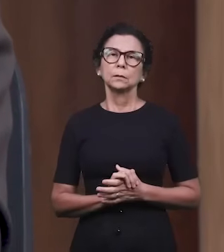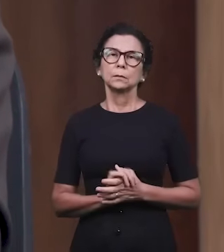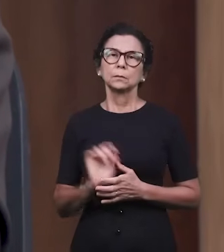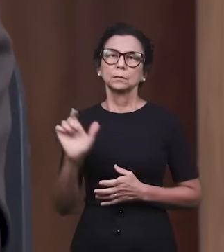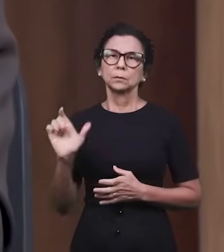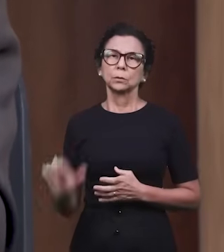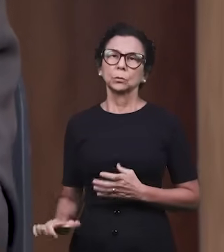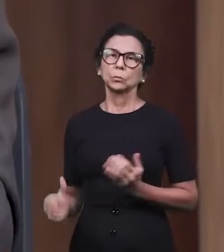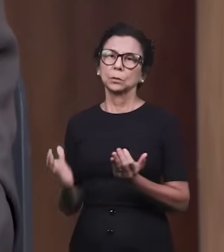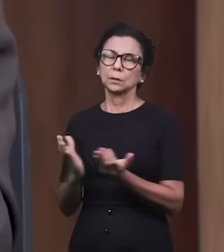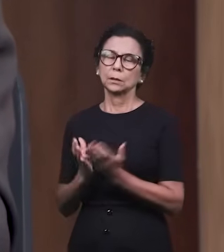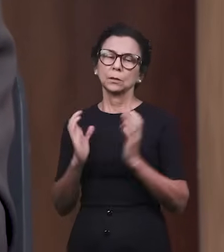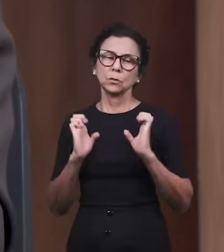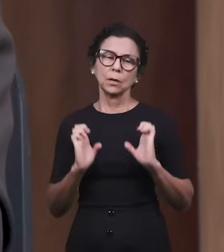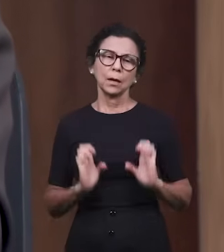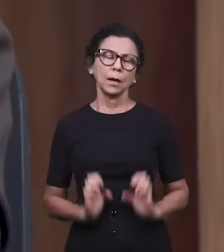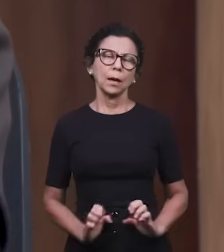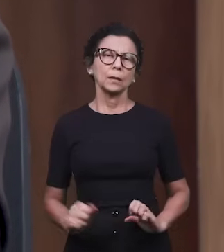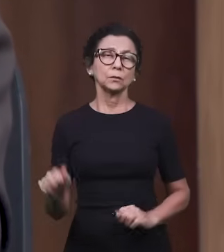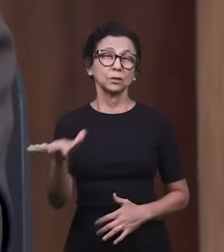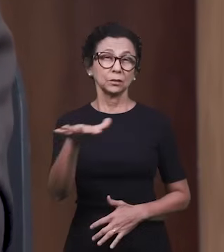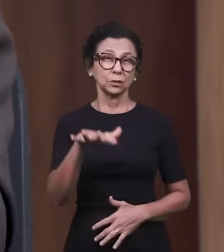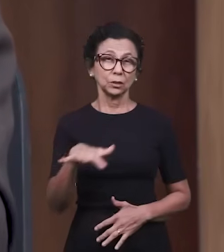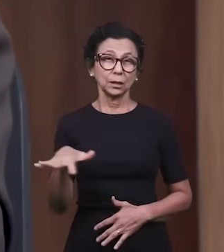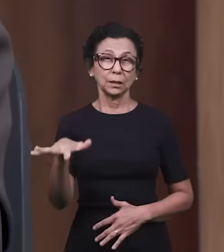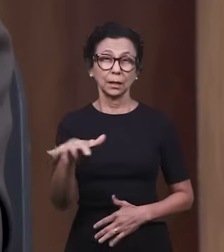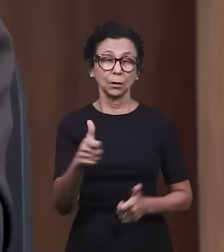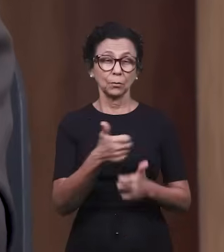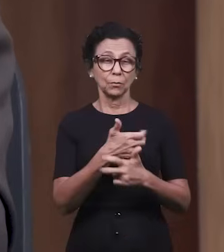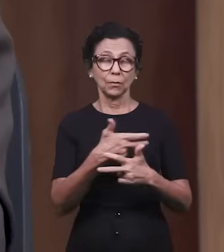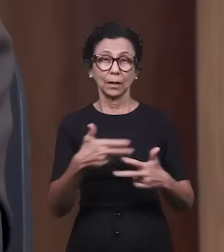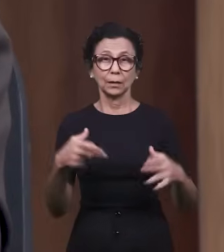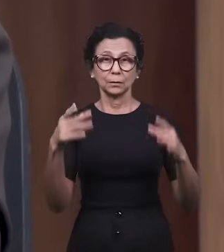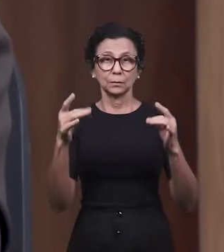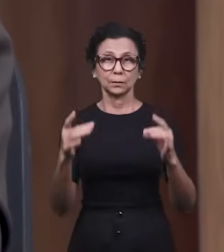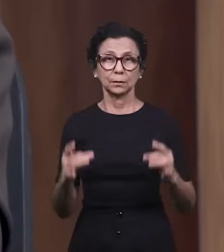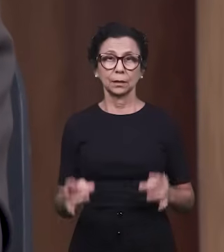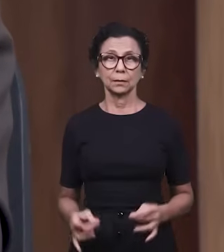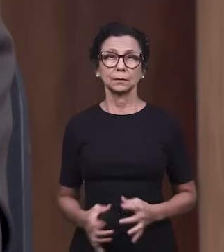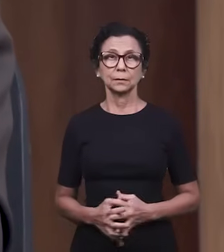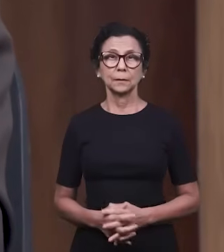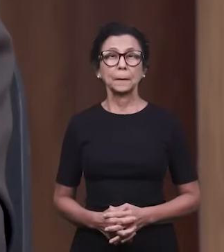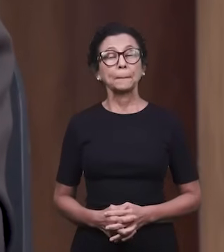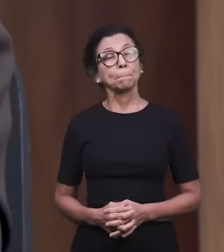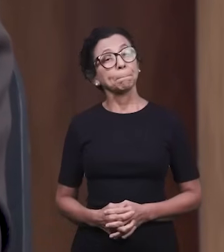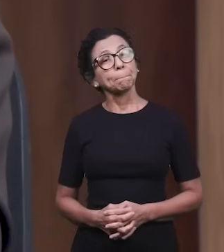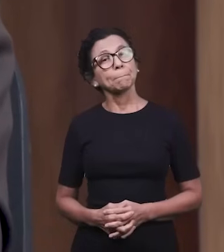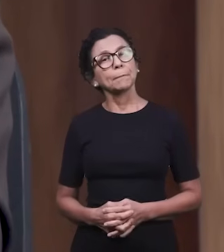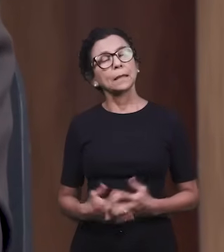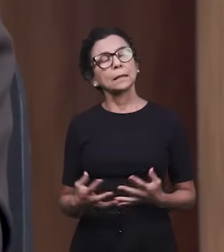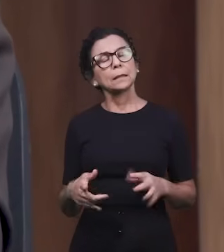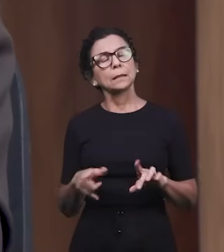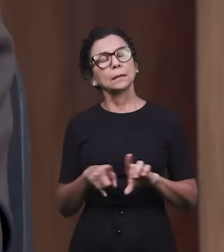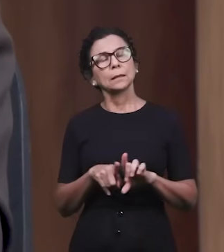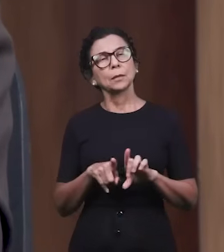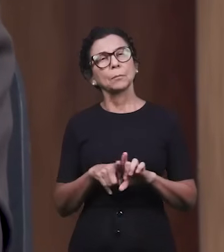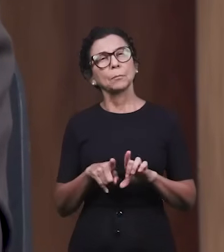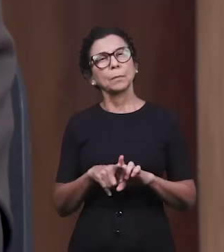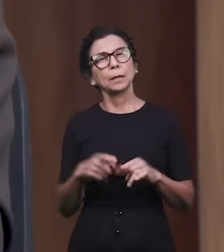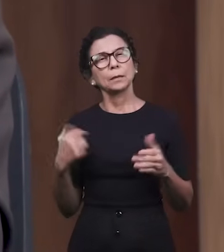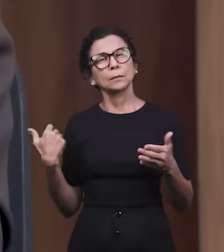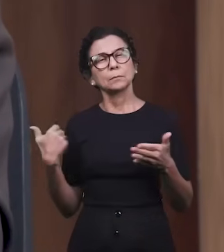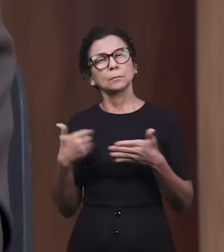crente, de uma maneira geral, abordando todos vários aspectos sobre a vida do crente. Até recentemente